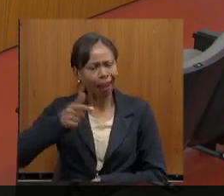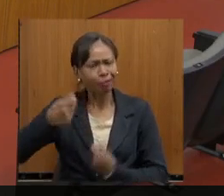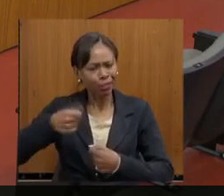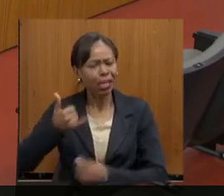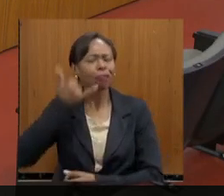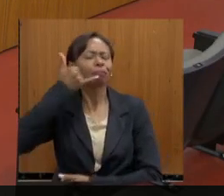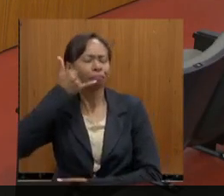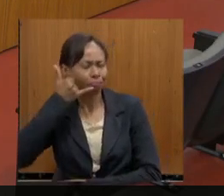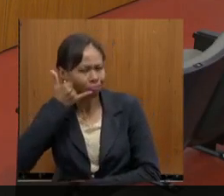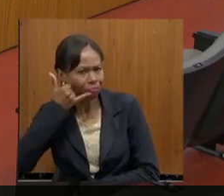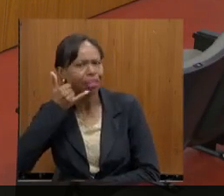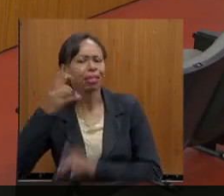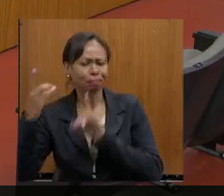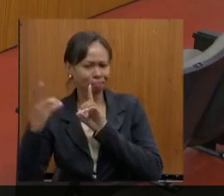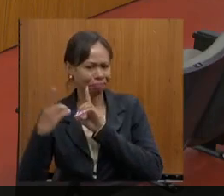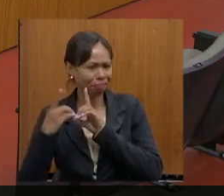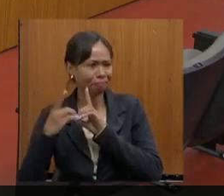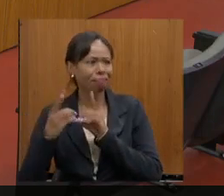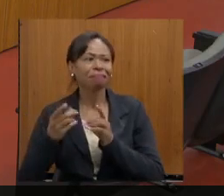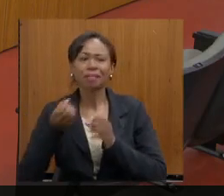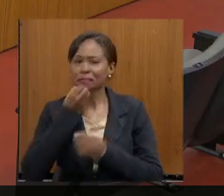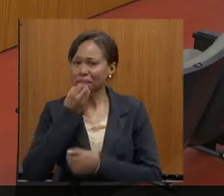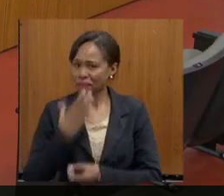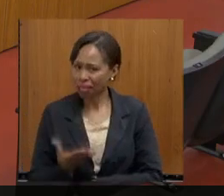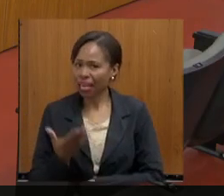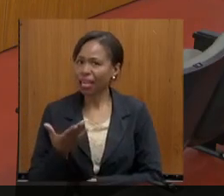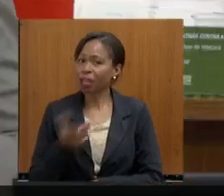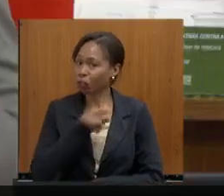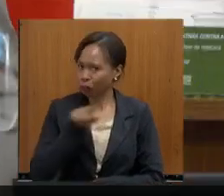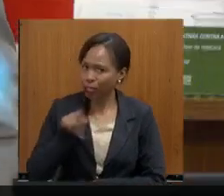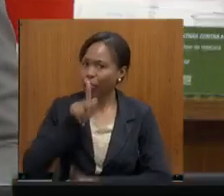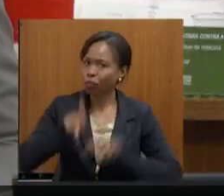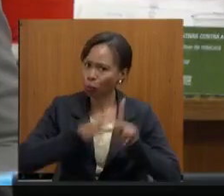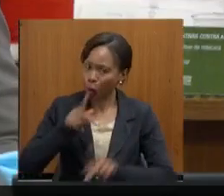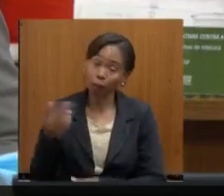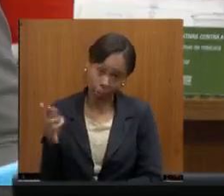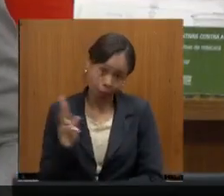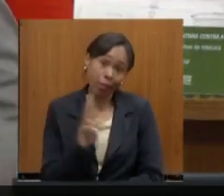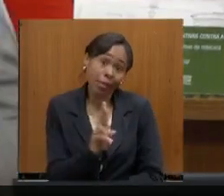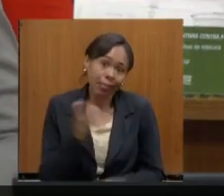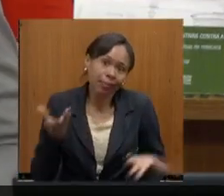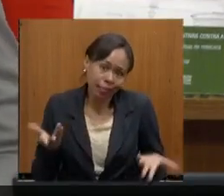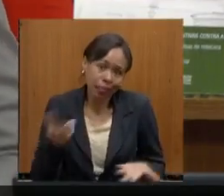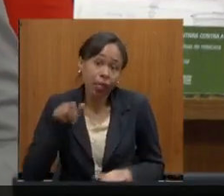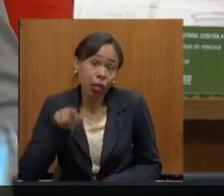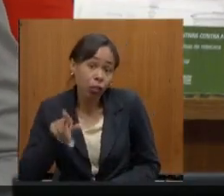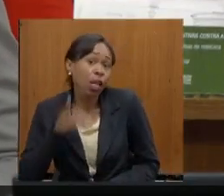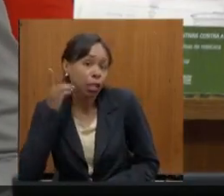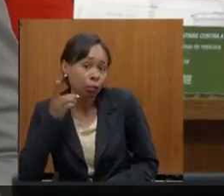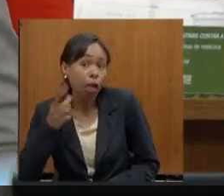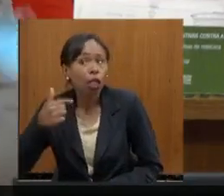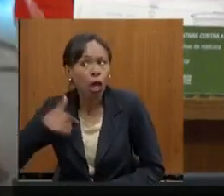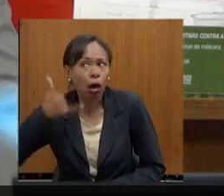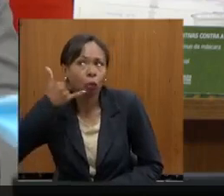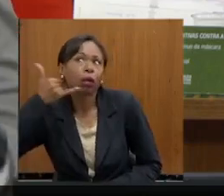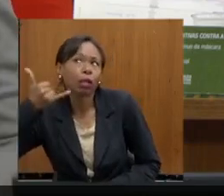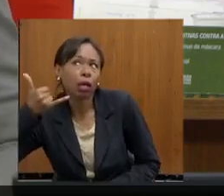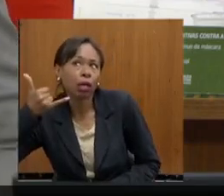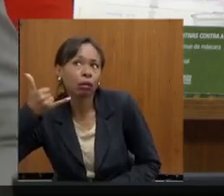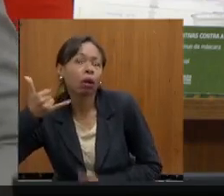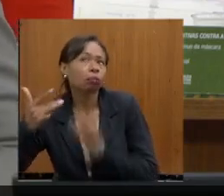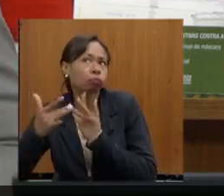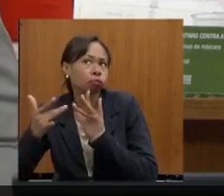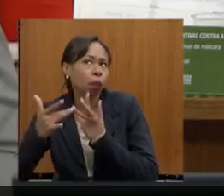para servir vocês legítimos representantes do povo só cuidar tendo o parlamentar eu tô atendendo o povo Mineiro ali